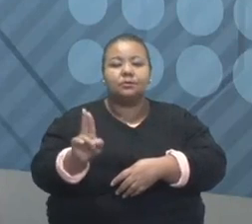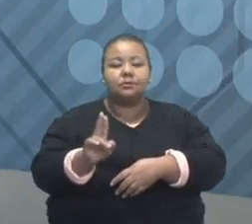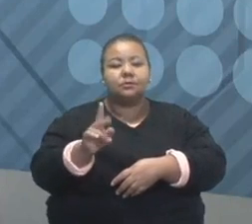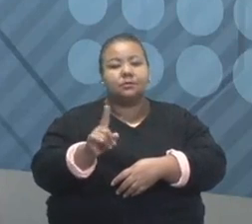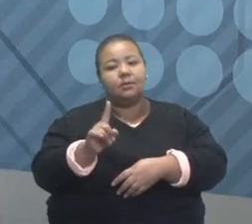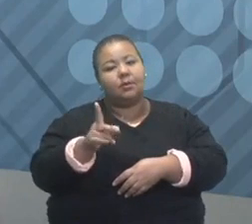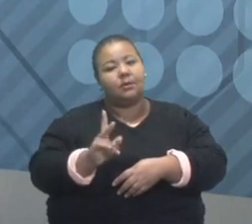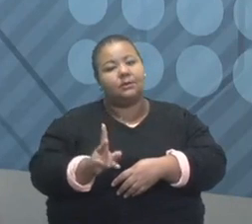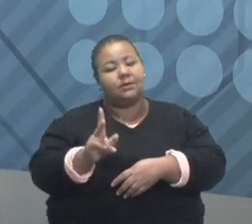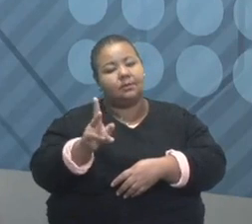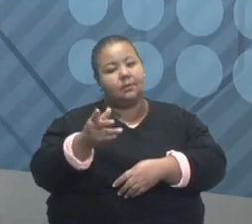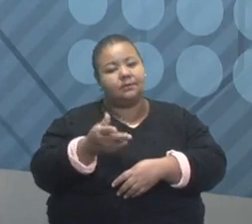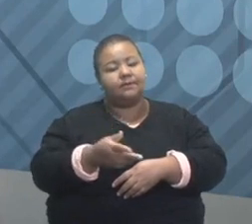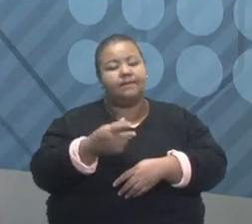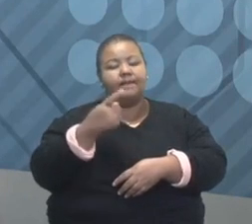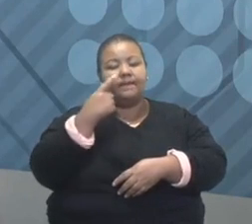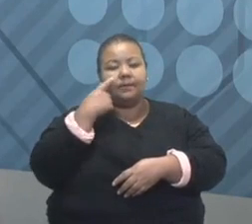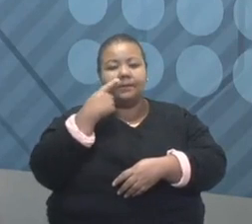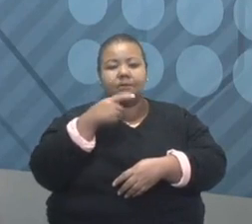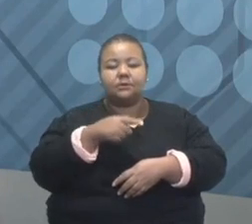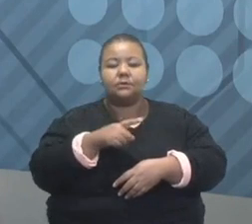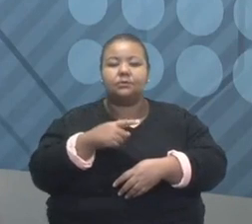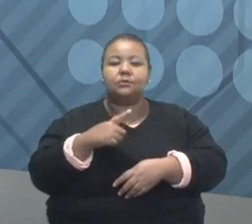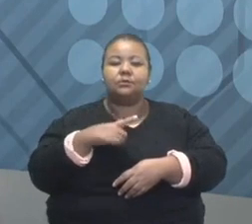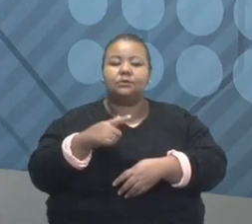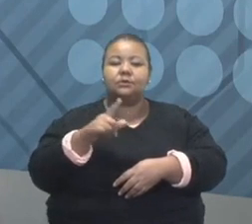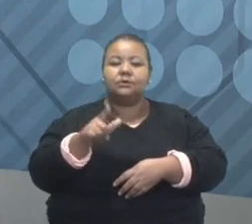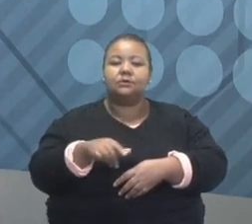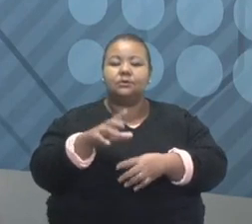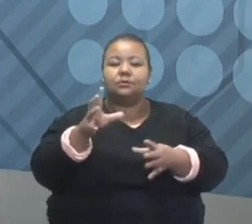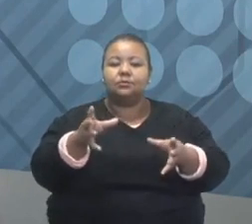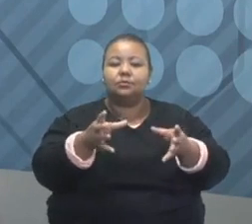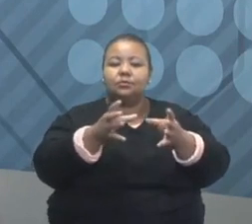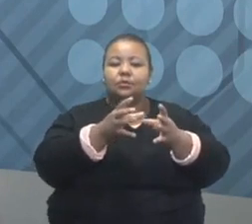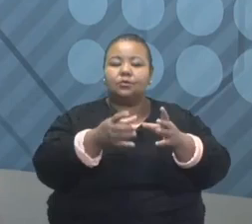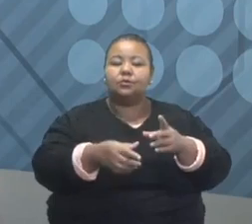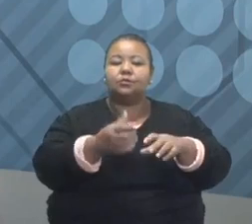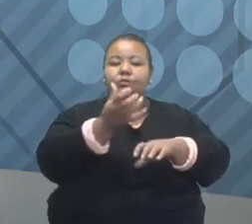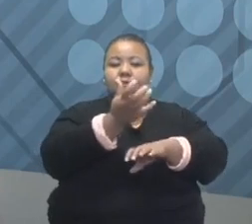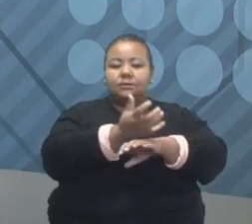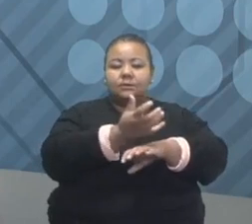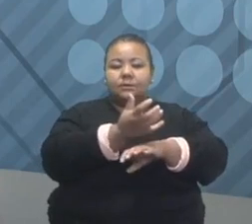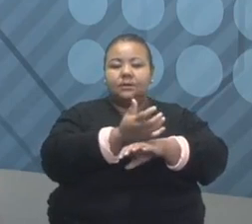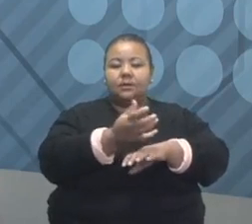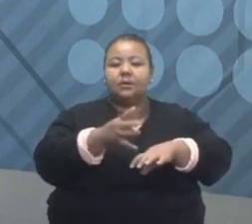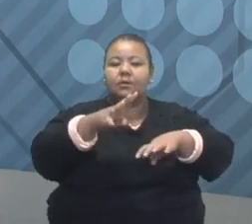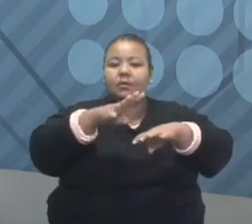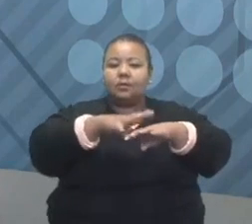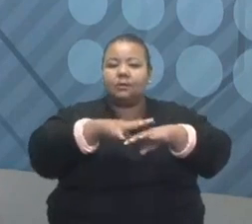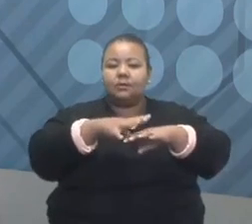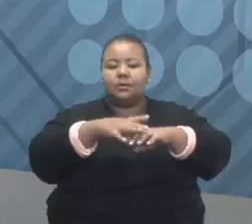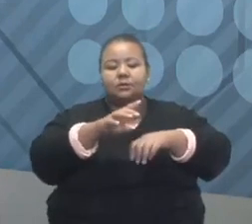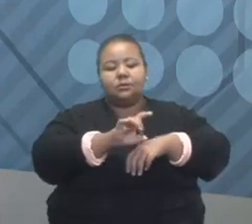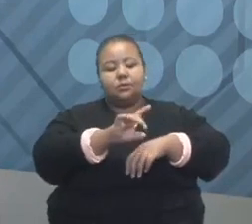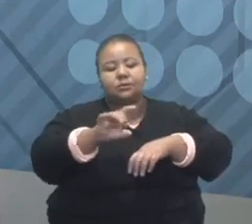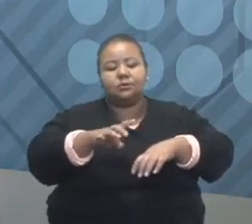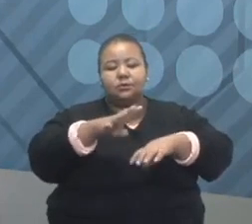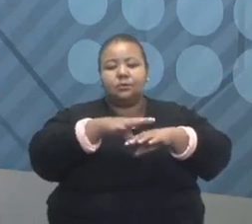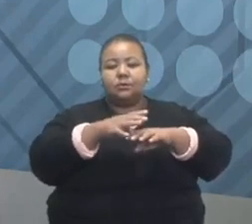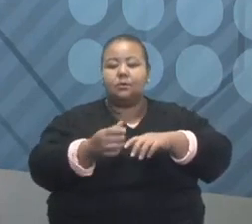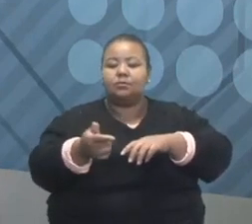nem sempre. Tá? Então, levando em consideração que nós temos o conceito disciplinar, quando nós trabalhamos a matemática pela matemática, e o